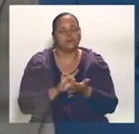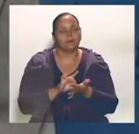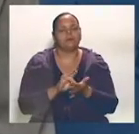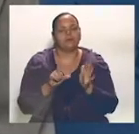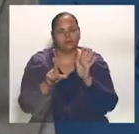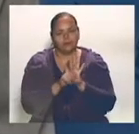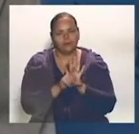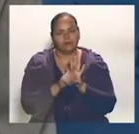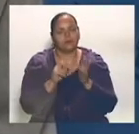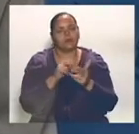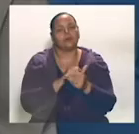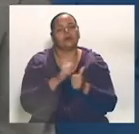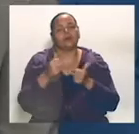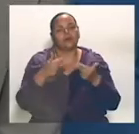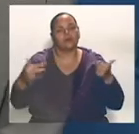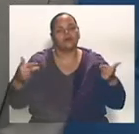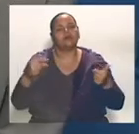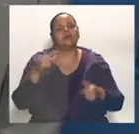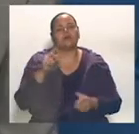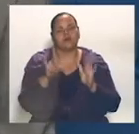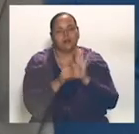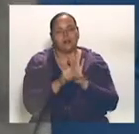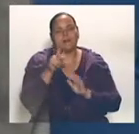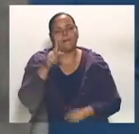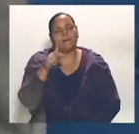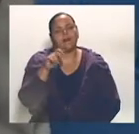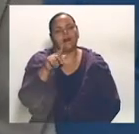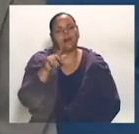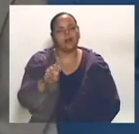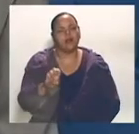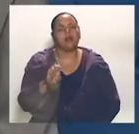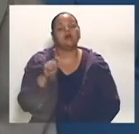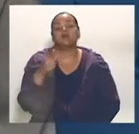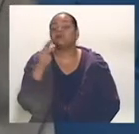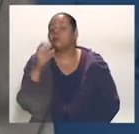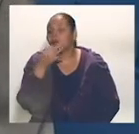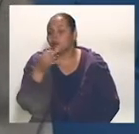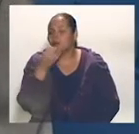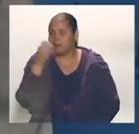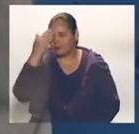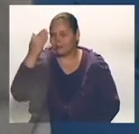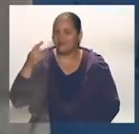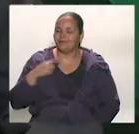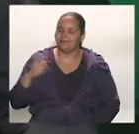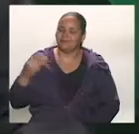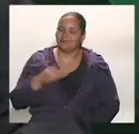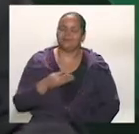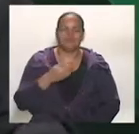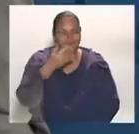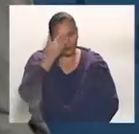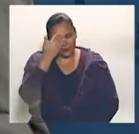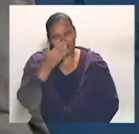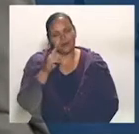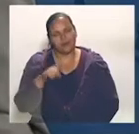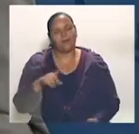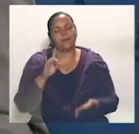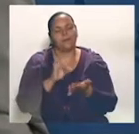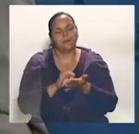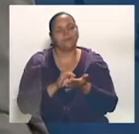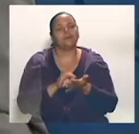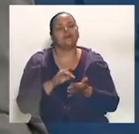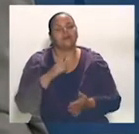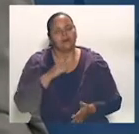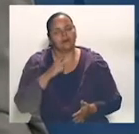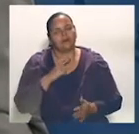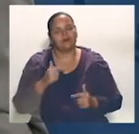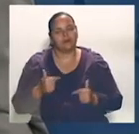na legislação esportiva, por exemplo, Lei Pelé, Profut? Qual é a tua opinião, Martinho? Obrigado pela sua presença aqui. Obrigado, Rui. Realmente, Rui,